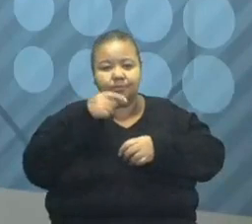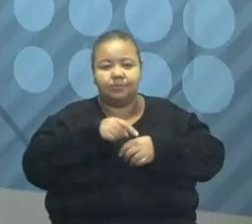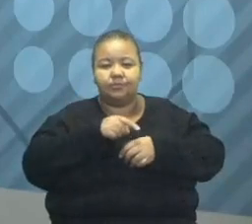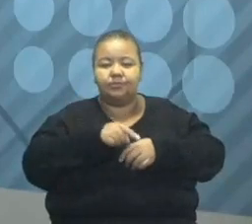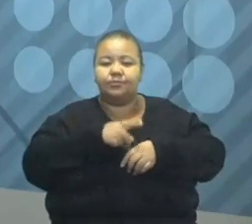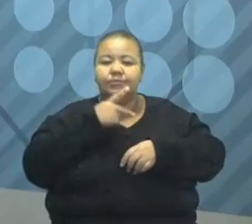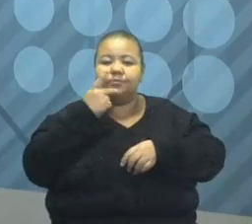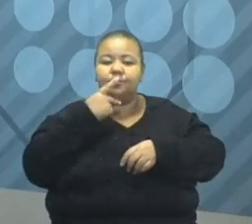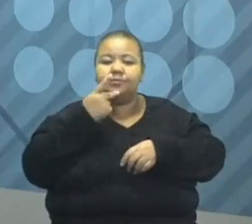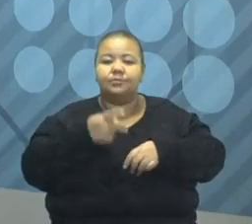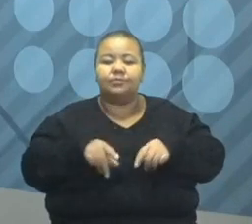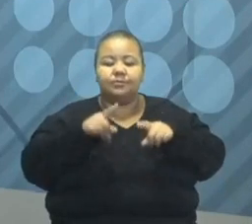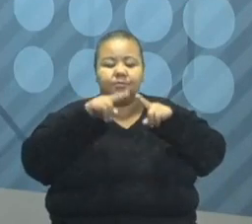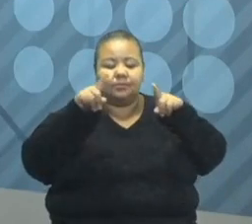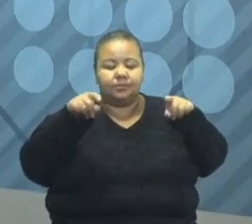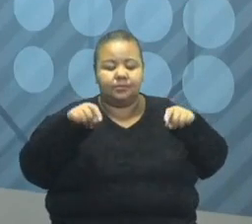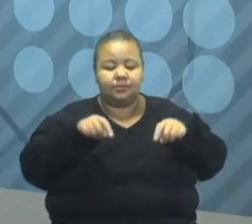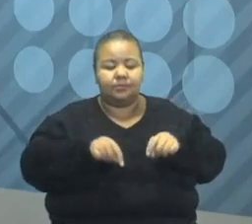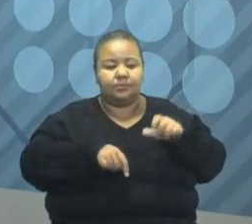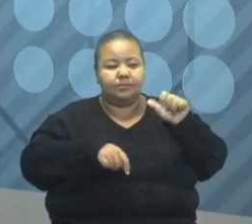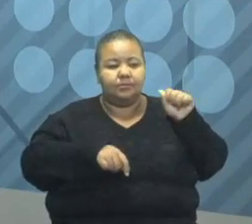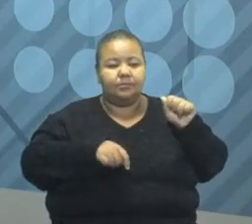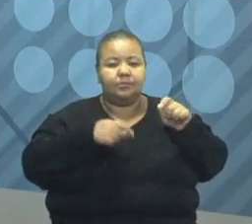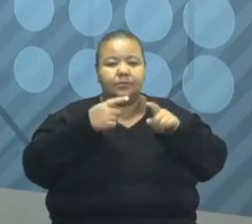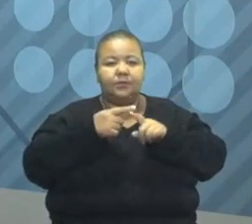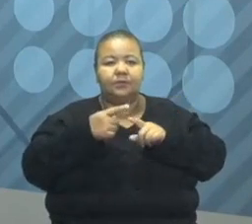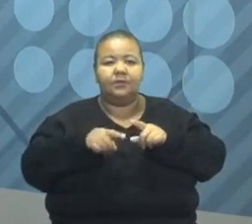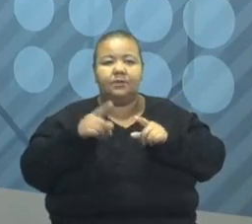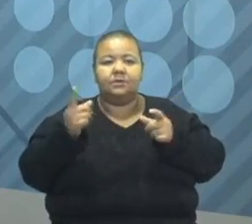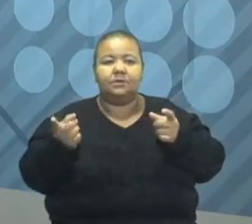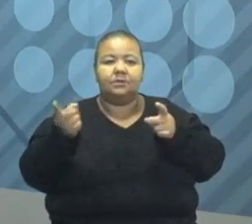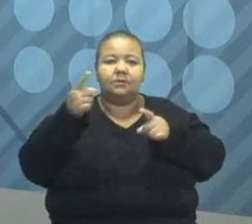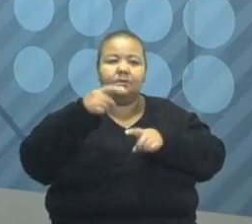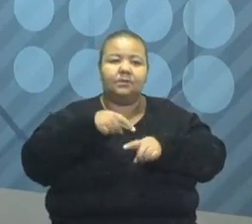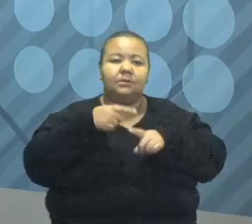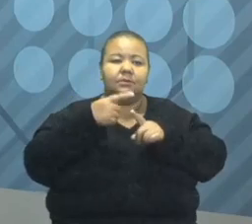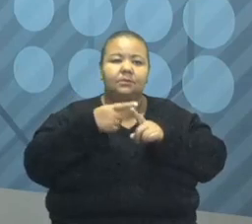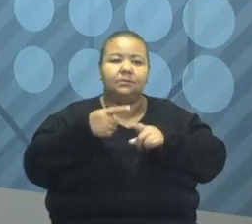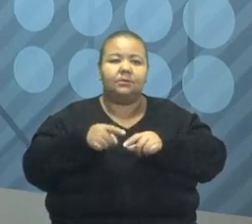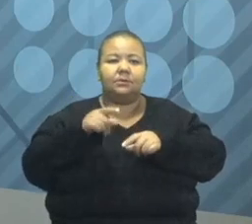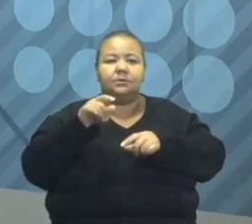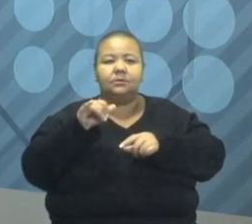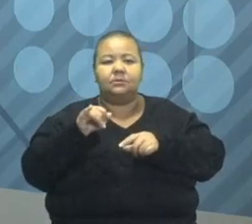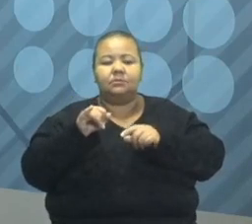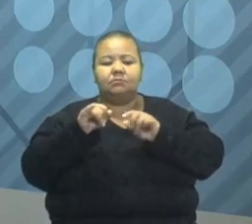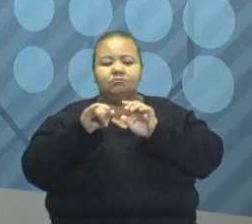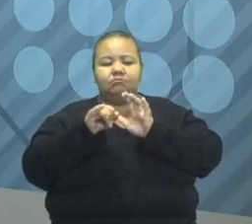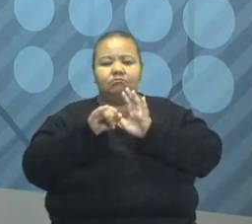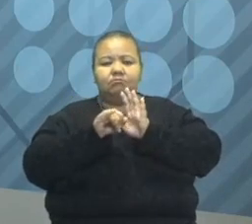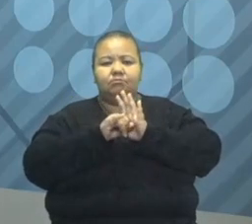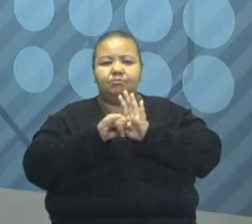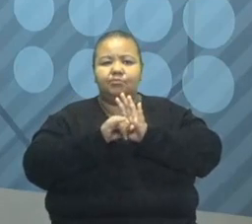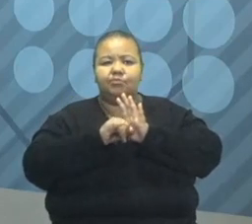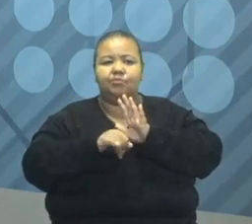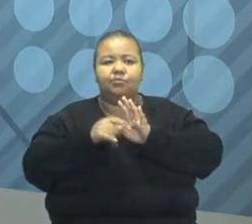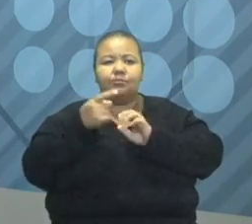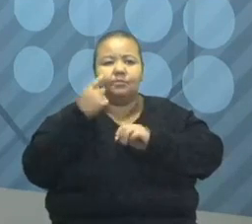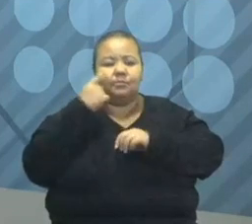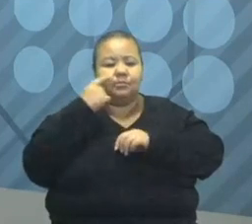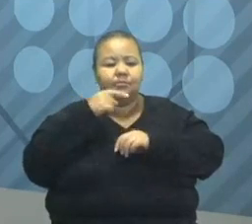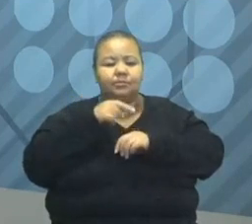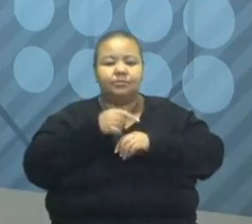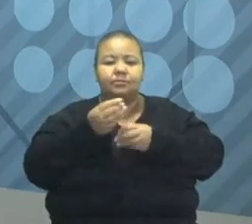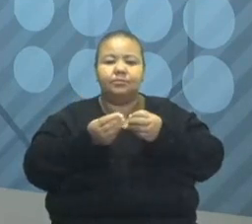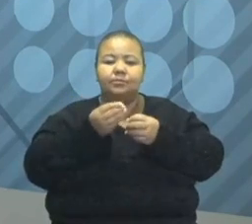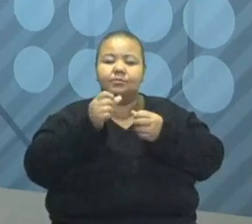assim, a matriz A vezes a sua inversa é igual a inversa vezes a matriz A, que é igual a identidade. Tem um princípio da comutatividade